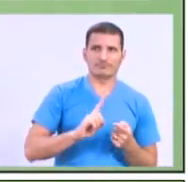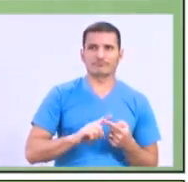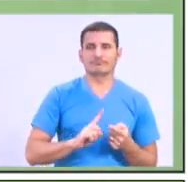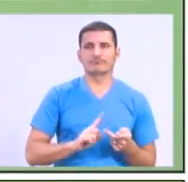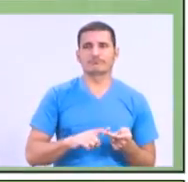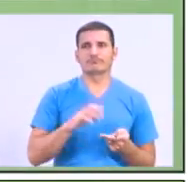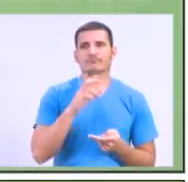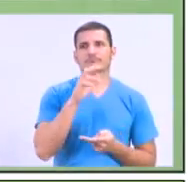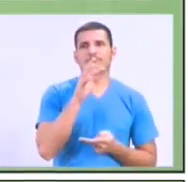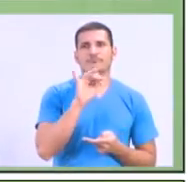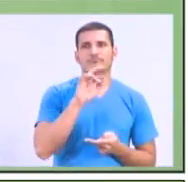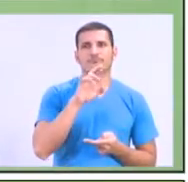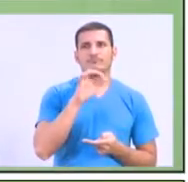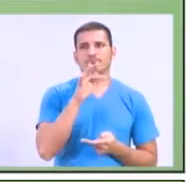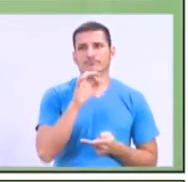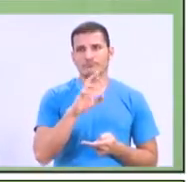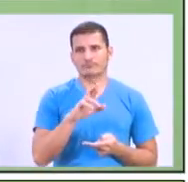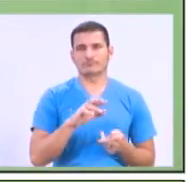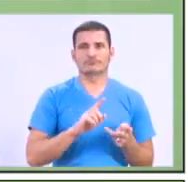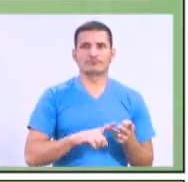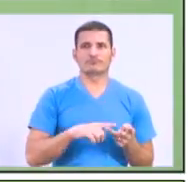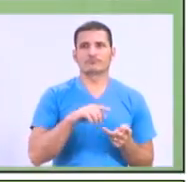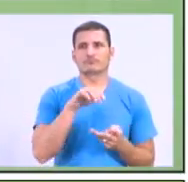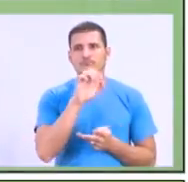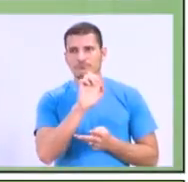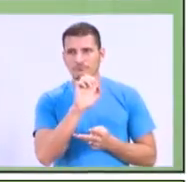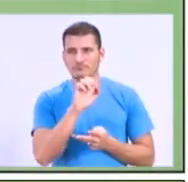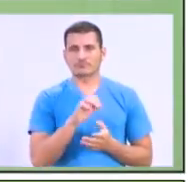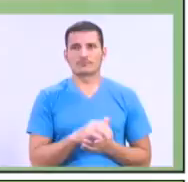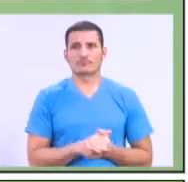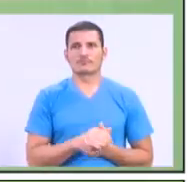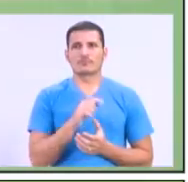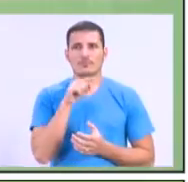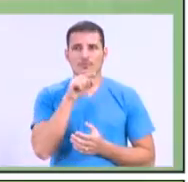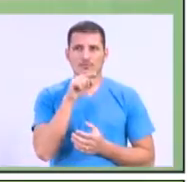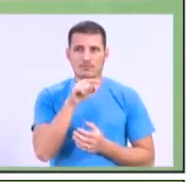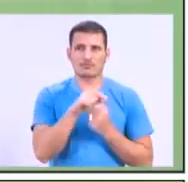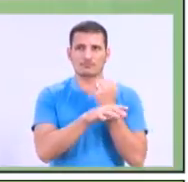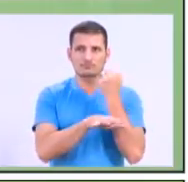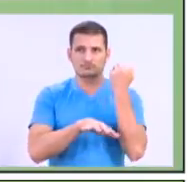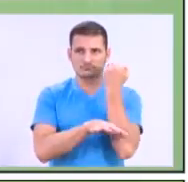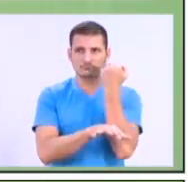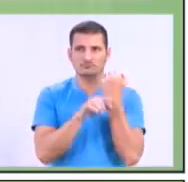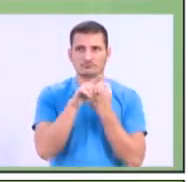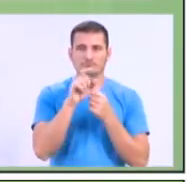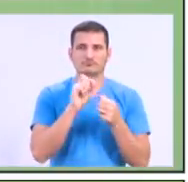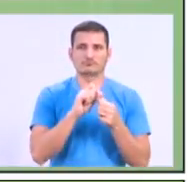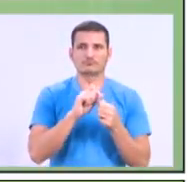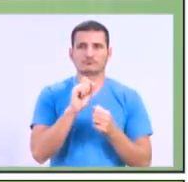ou Chrome, Internet Explorer. Esse servidor ele faz requisições, né,